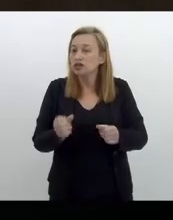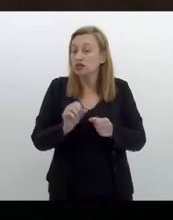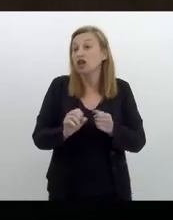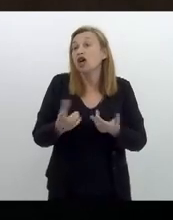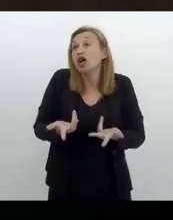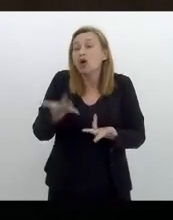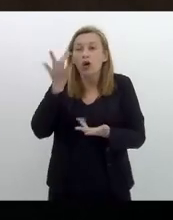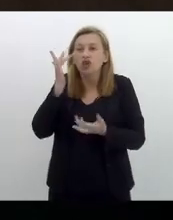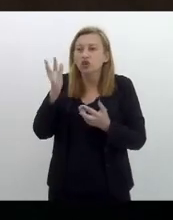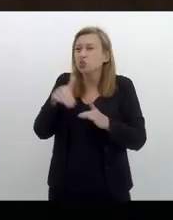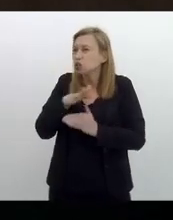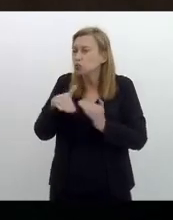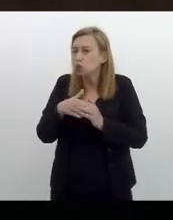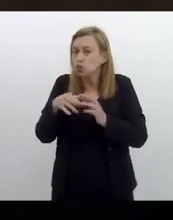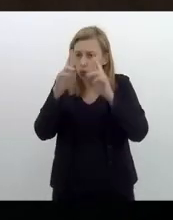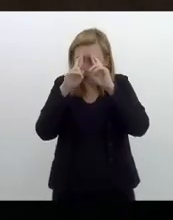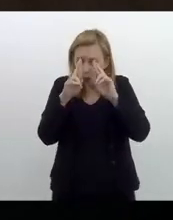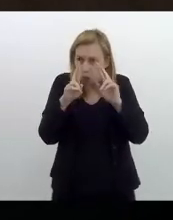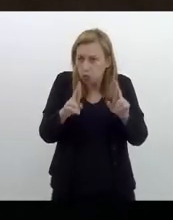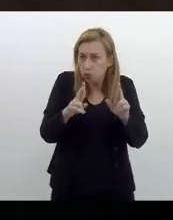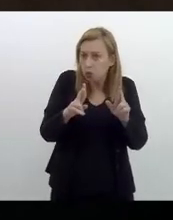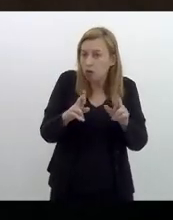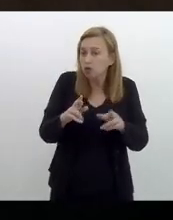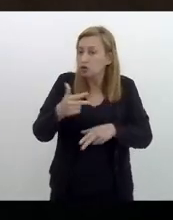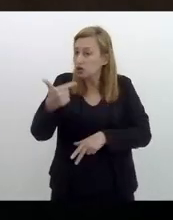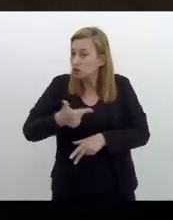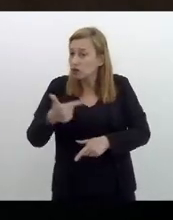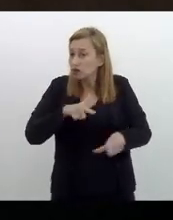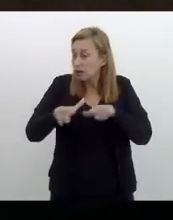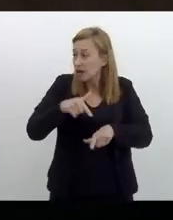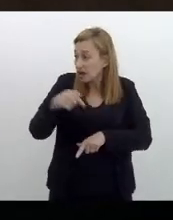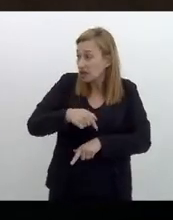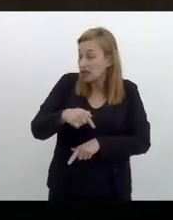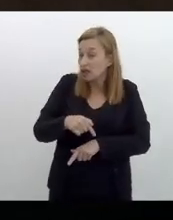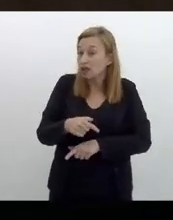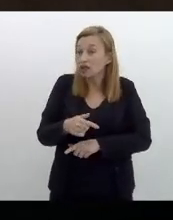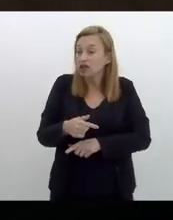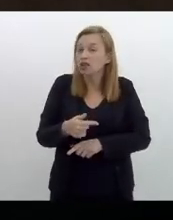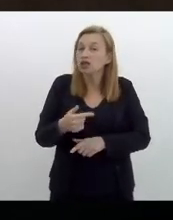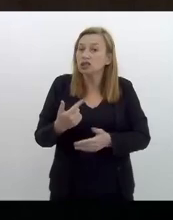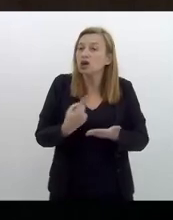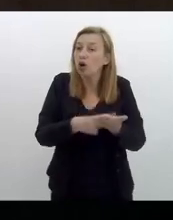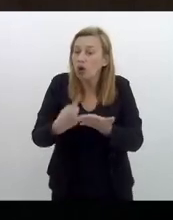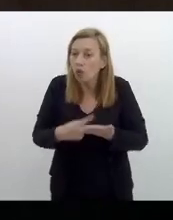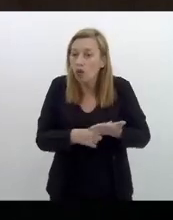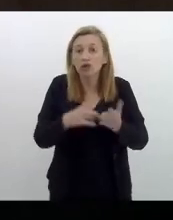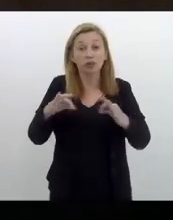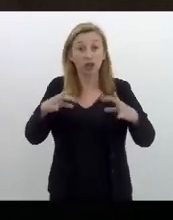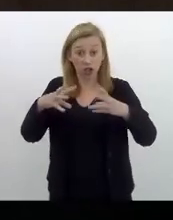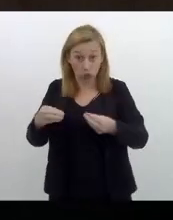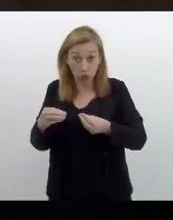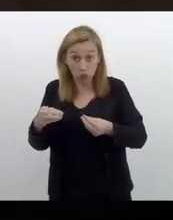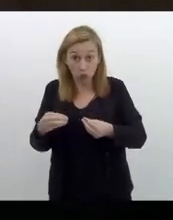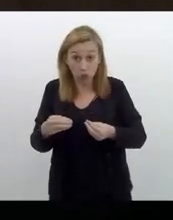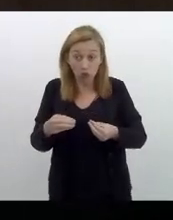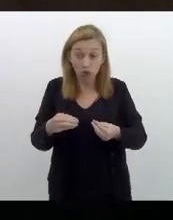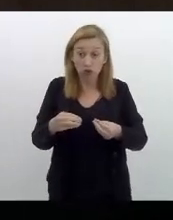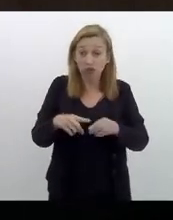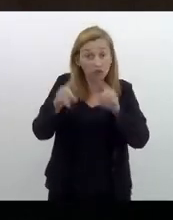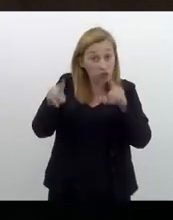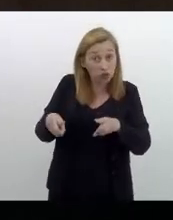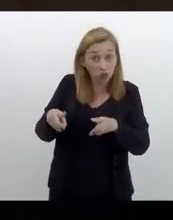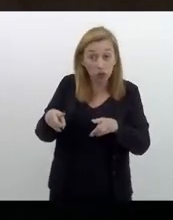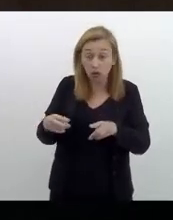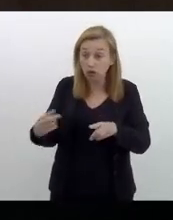respeito eu estou no meu segundo mandato aqui se a gente também não tem que entrar em acordo para tudo e não vai os servidores